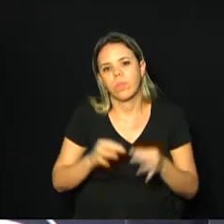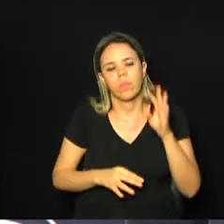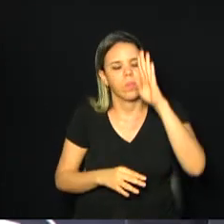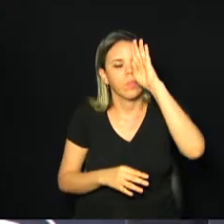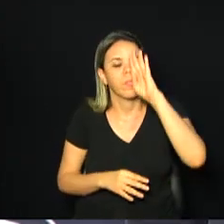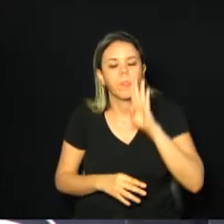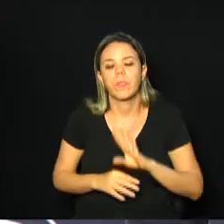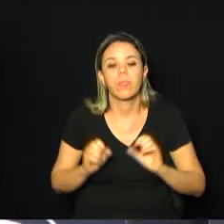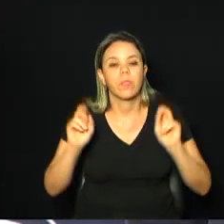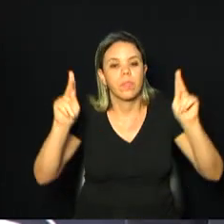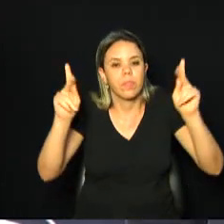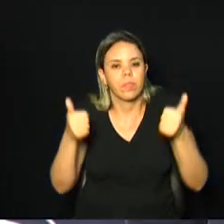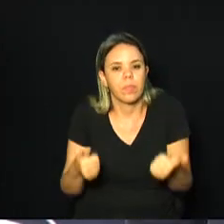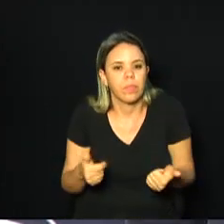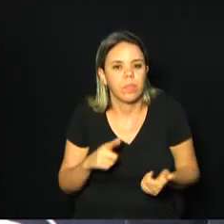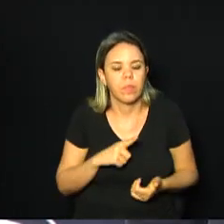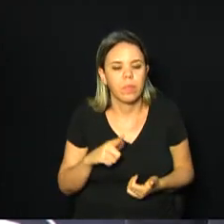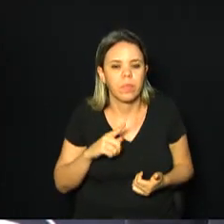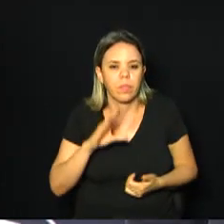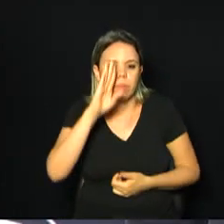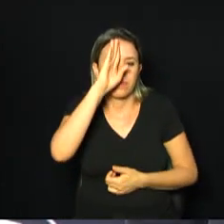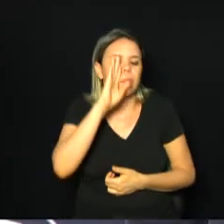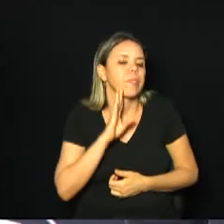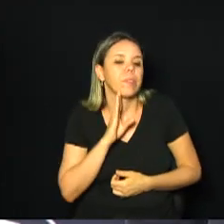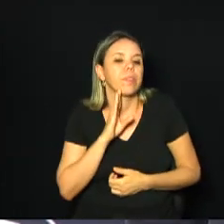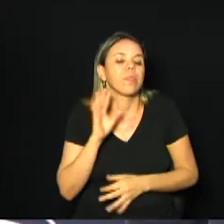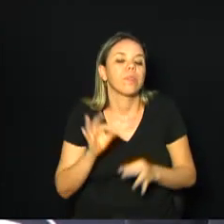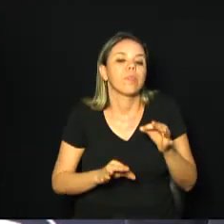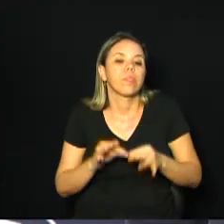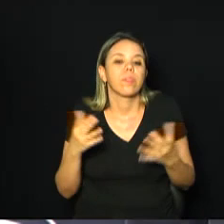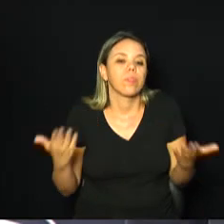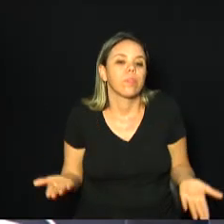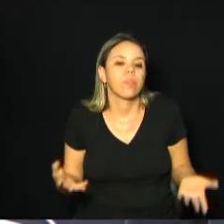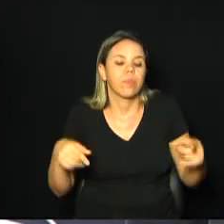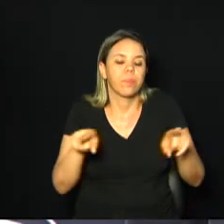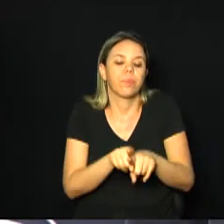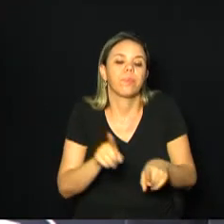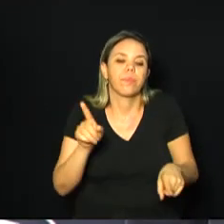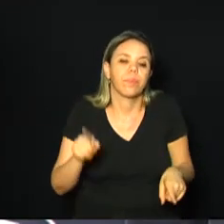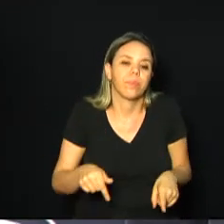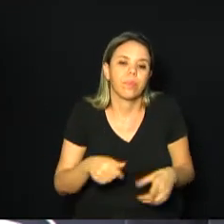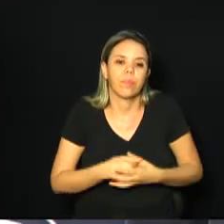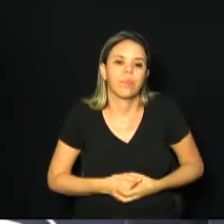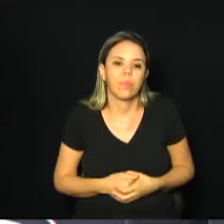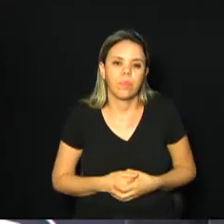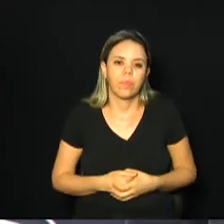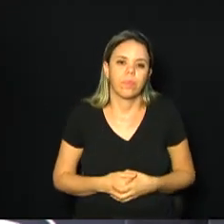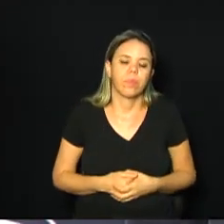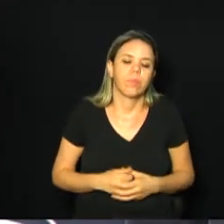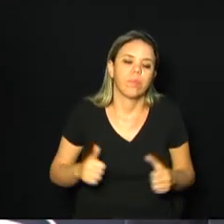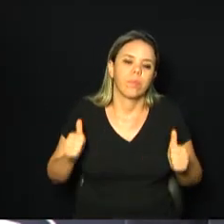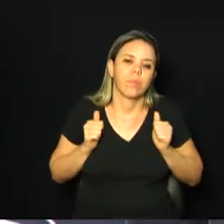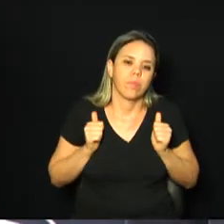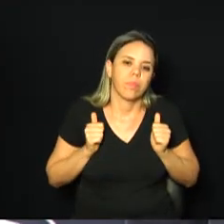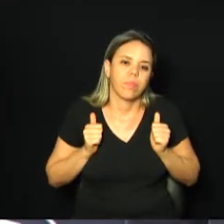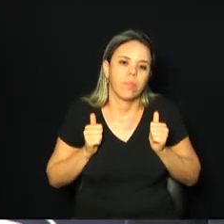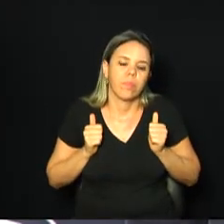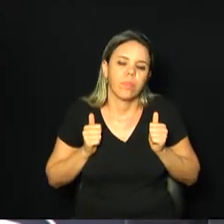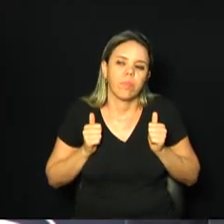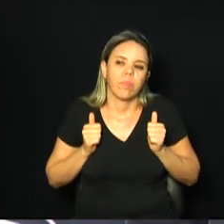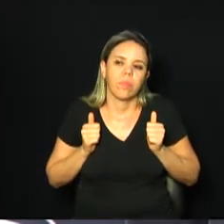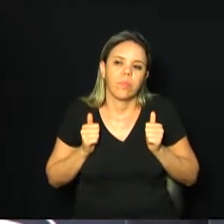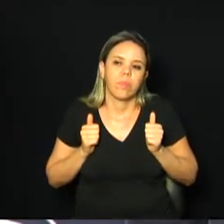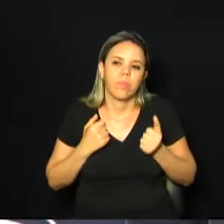gratuita. Ok, existe a justiça gratuita, mas a justiça gratuita também é muito engessada. Ela é